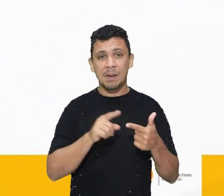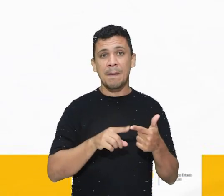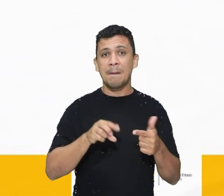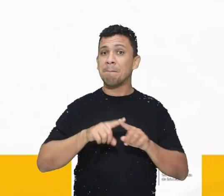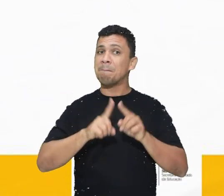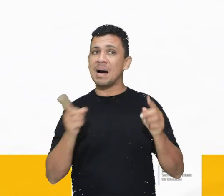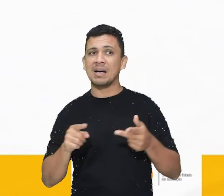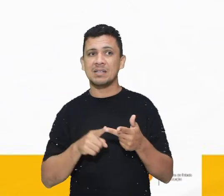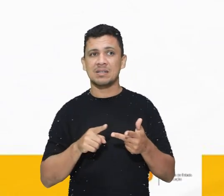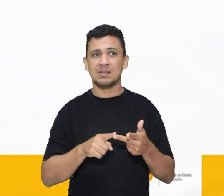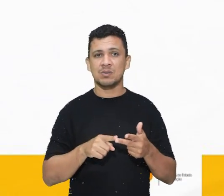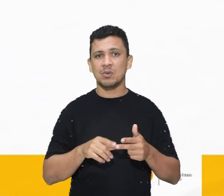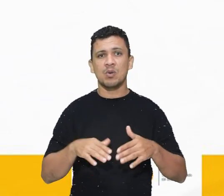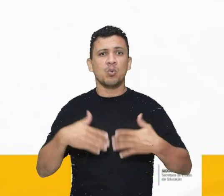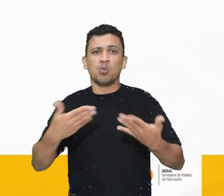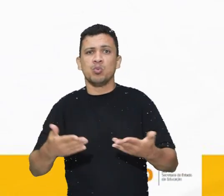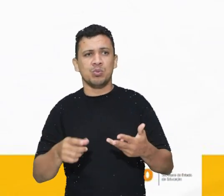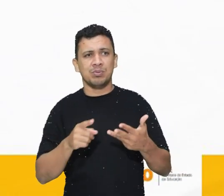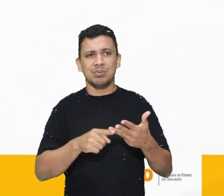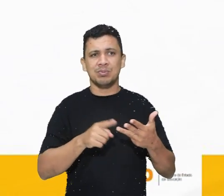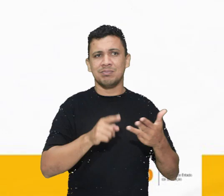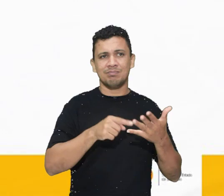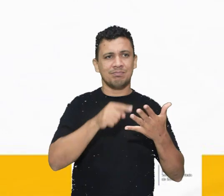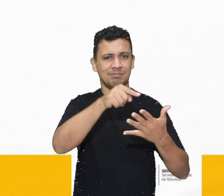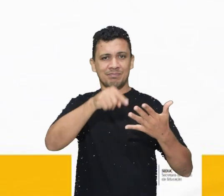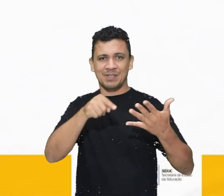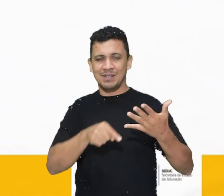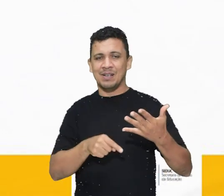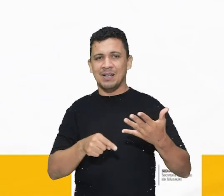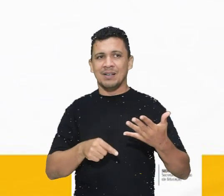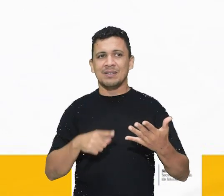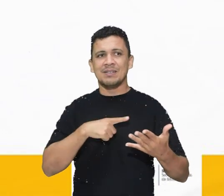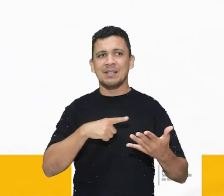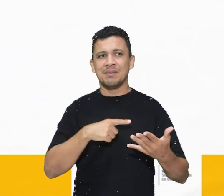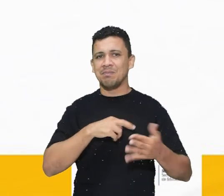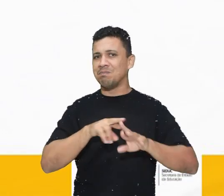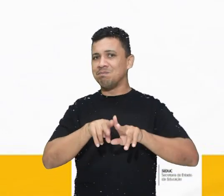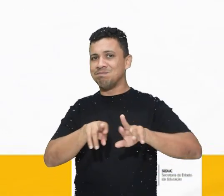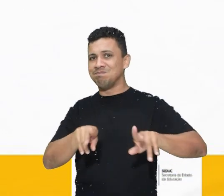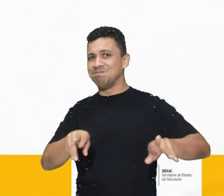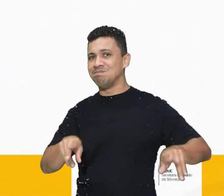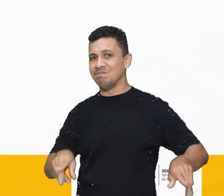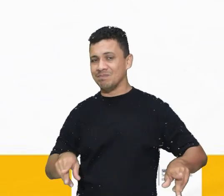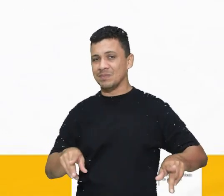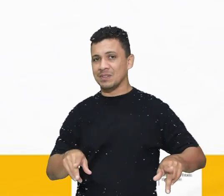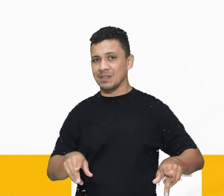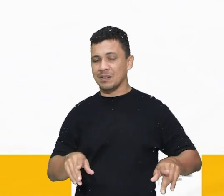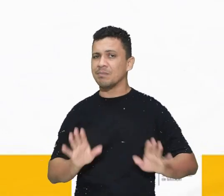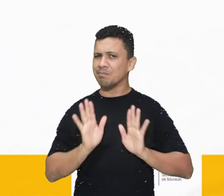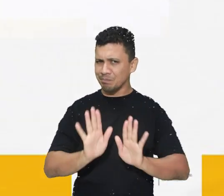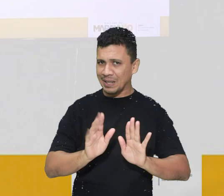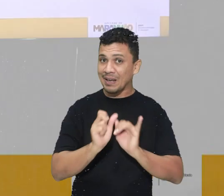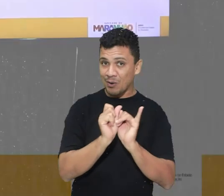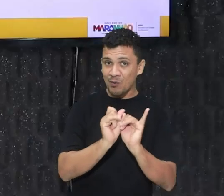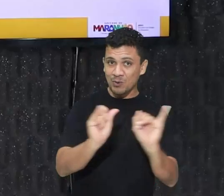mas, contudo, todavia, entretanto, porém, no entanto, ainda, assim, senão, etc. Deixa eu dizer uma coisa para